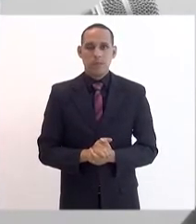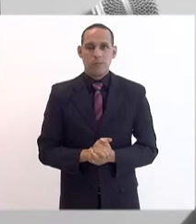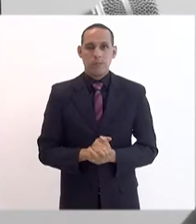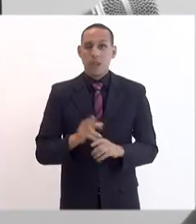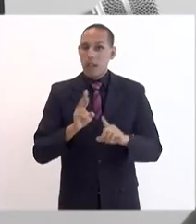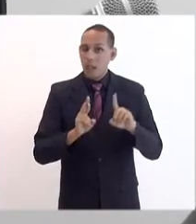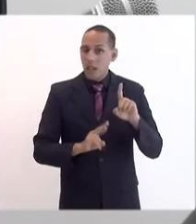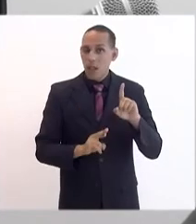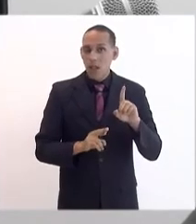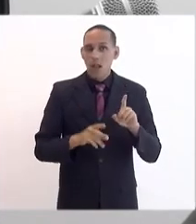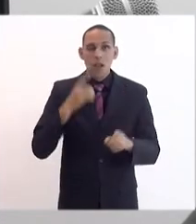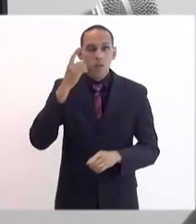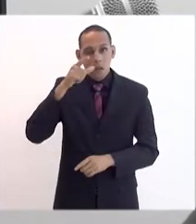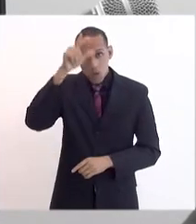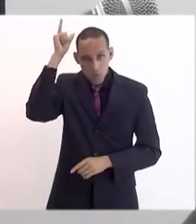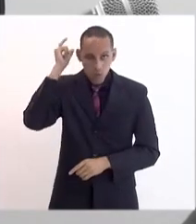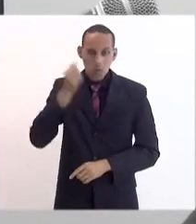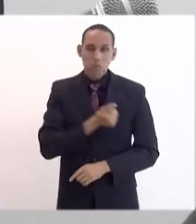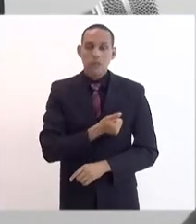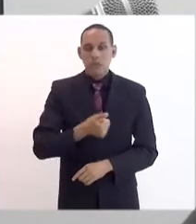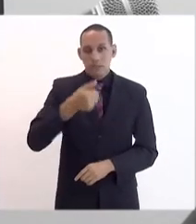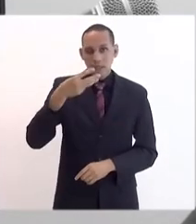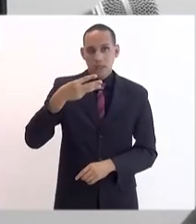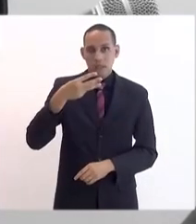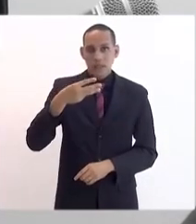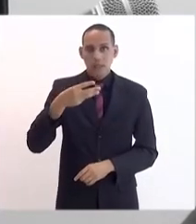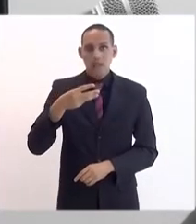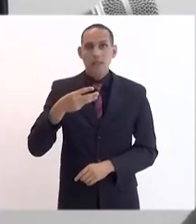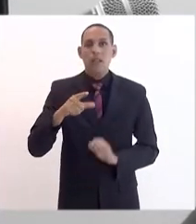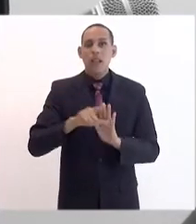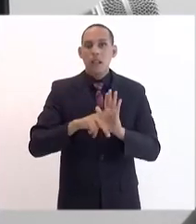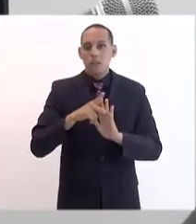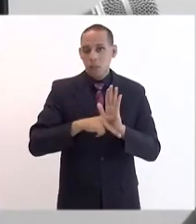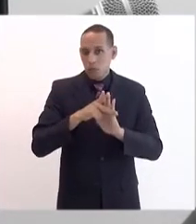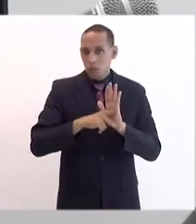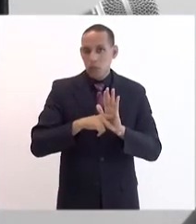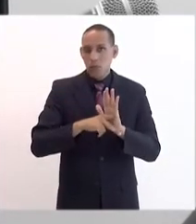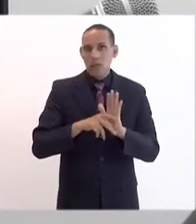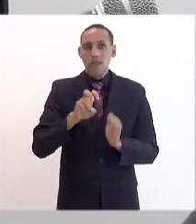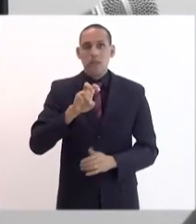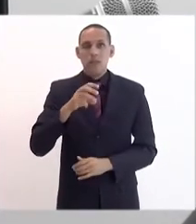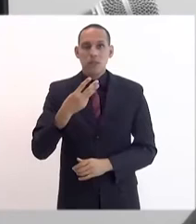Relator, deputado Luiz Paulo, 13 da pauta. Projeto de lei